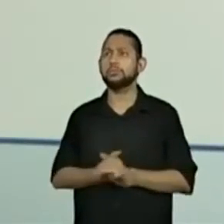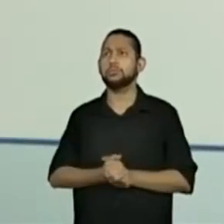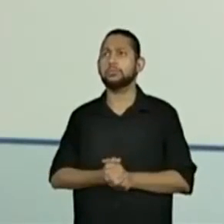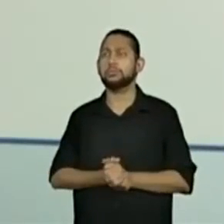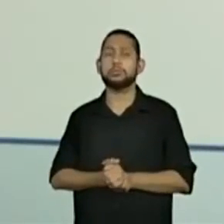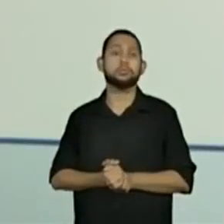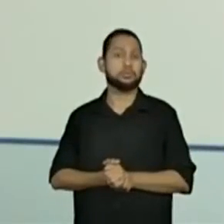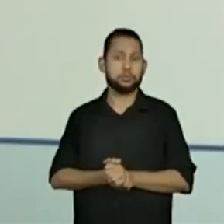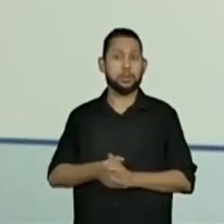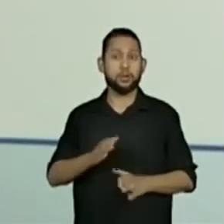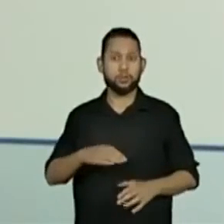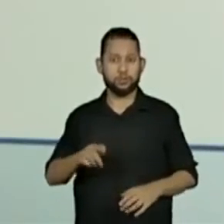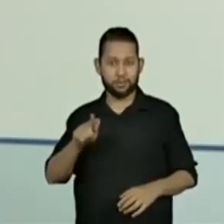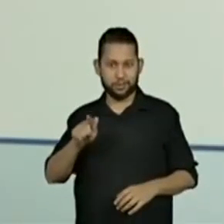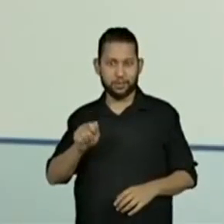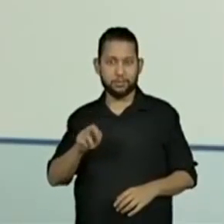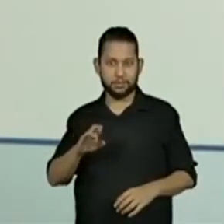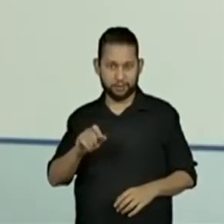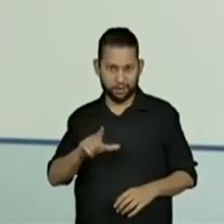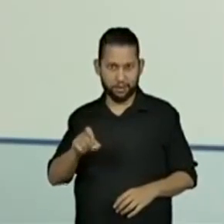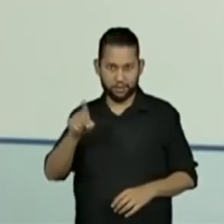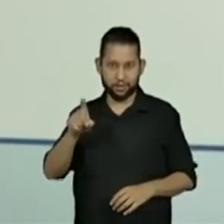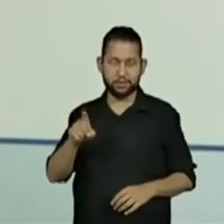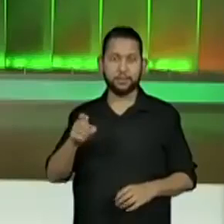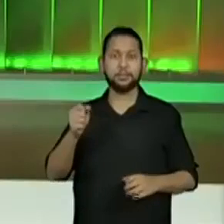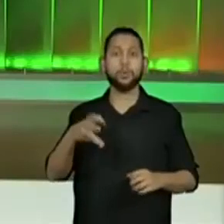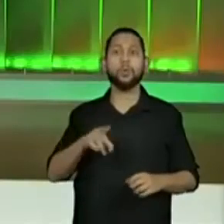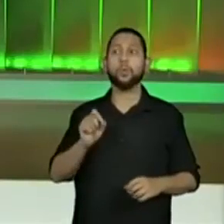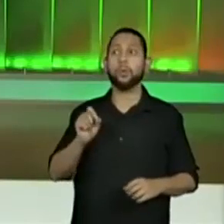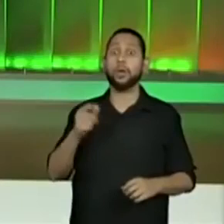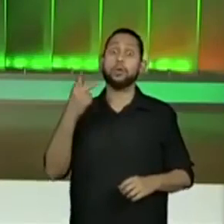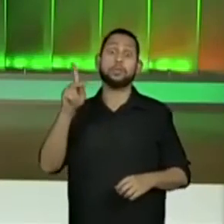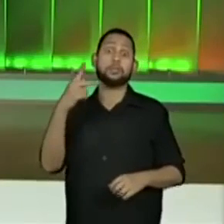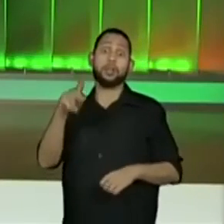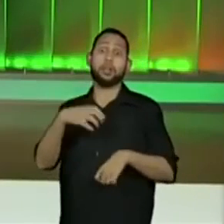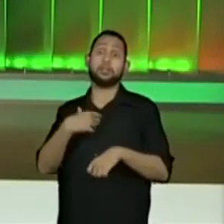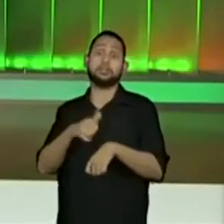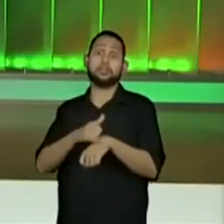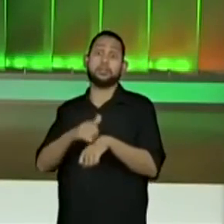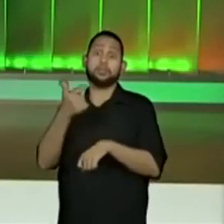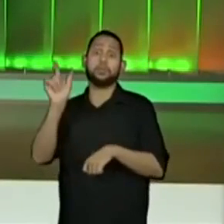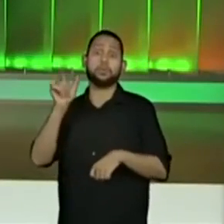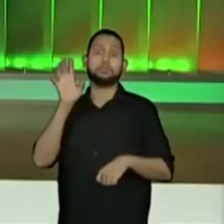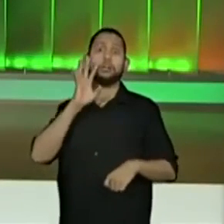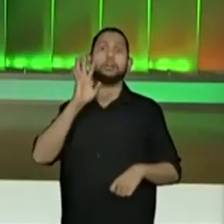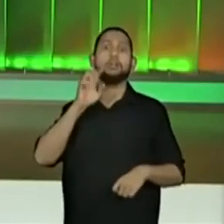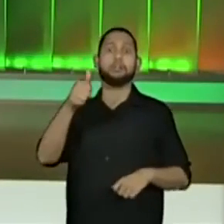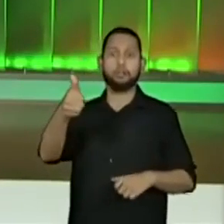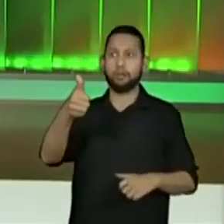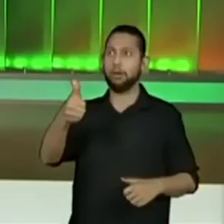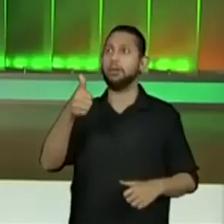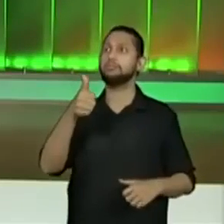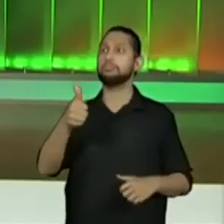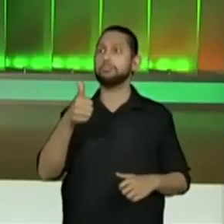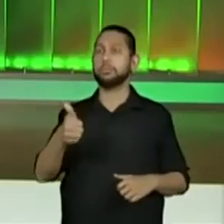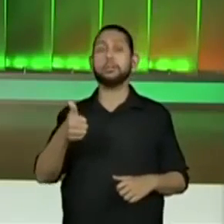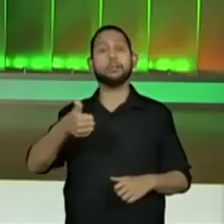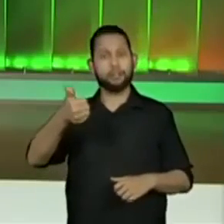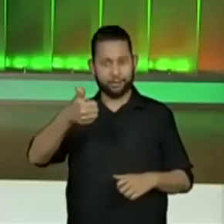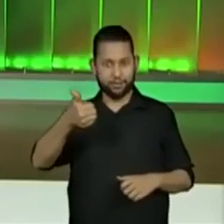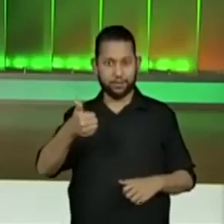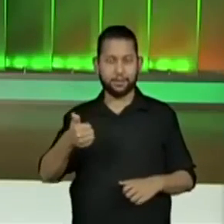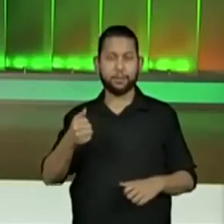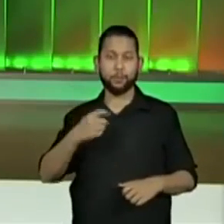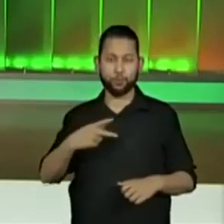a aluna Gabrielle Olha lá aluna Gabrielle fez uma outra forma muito legal a aluna